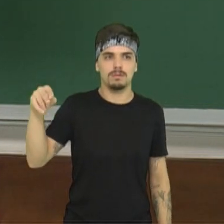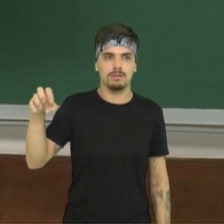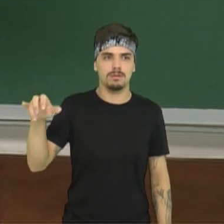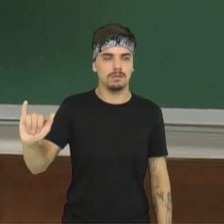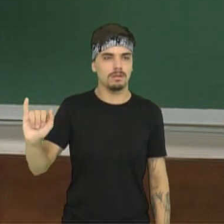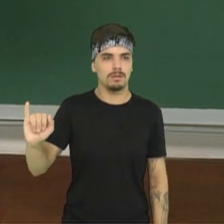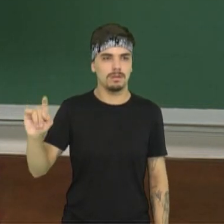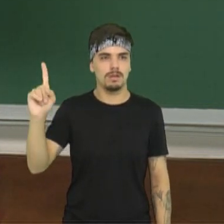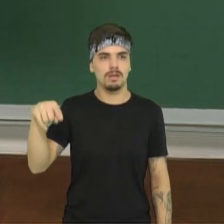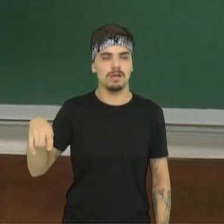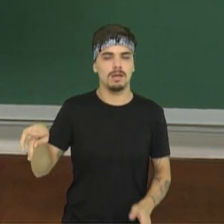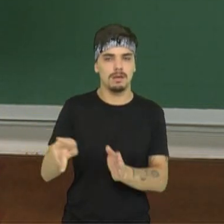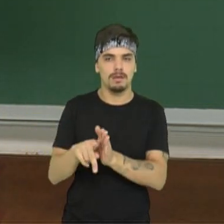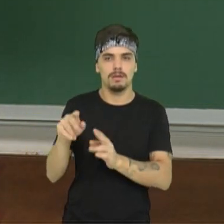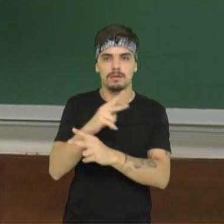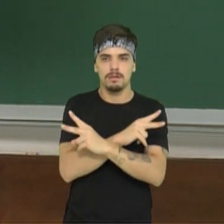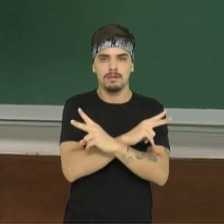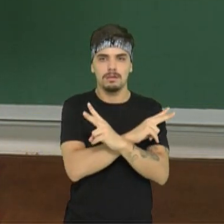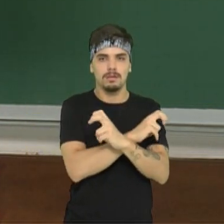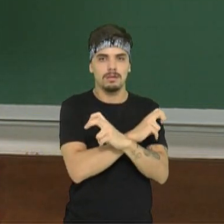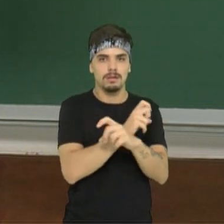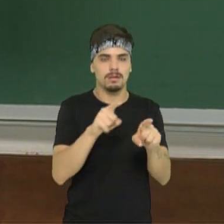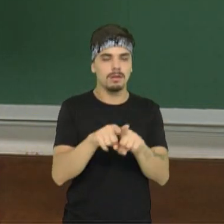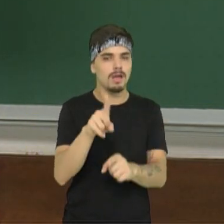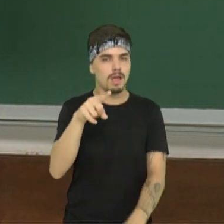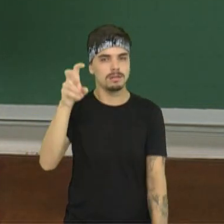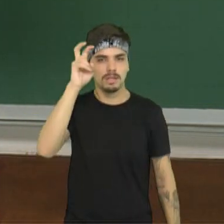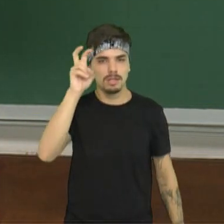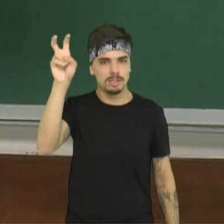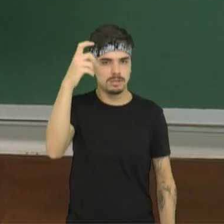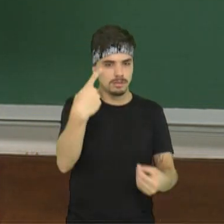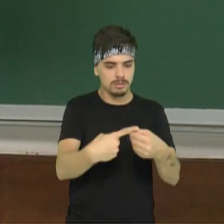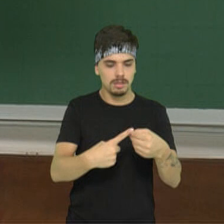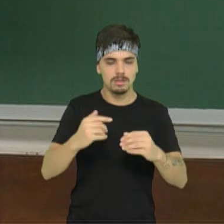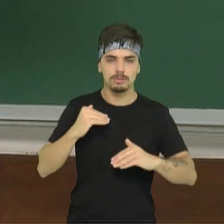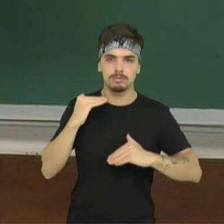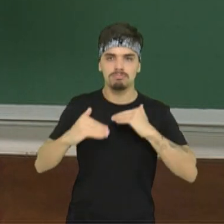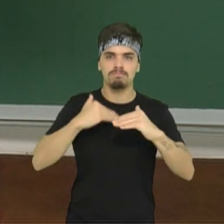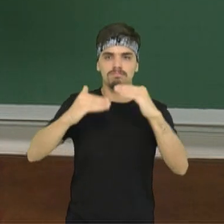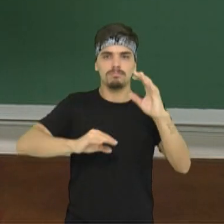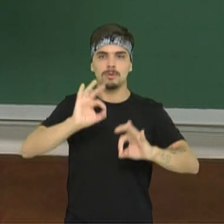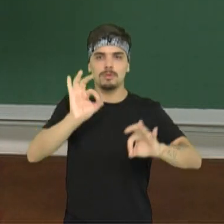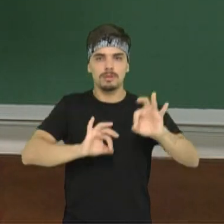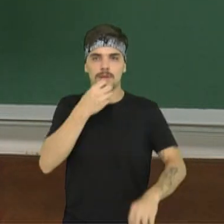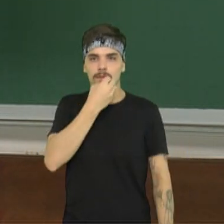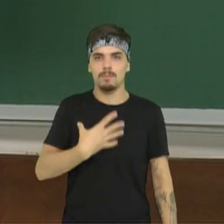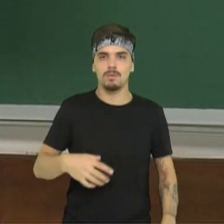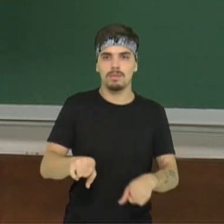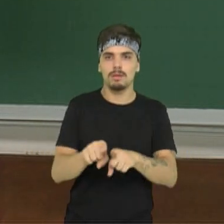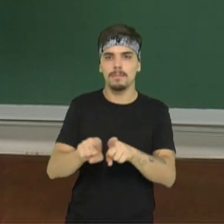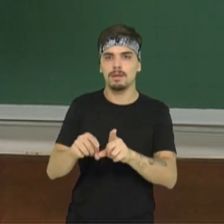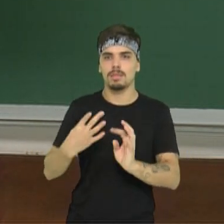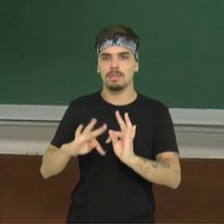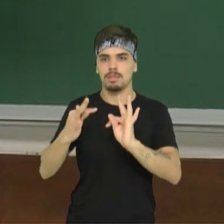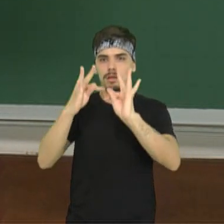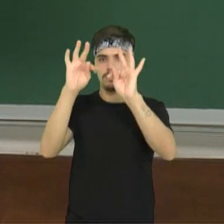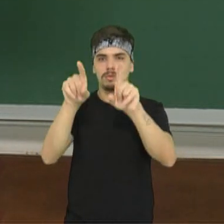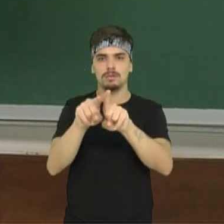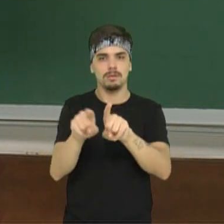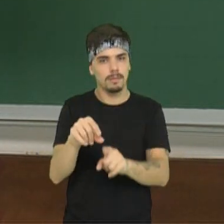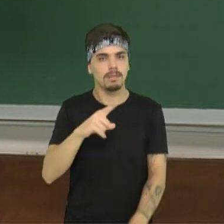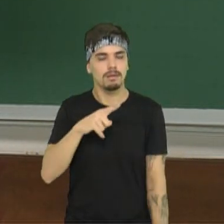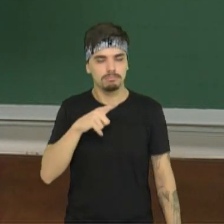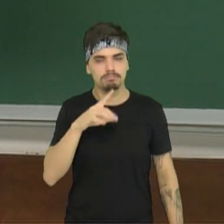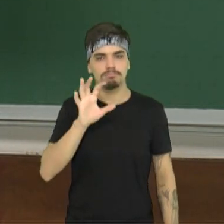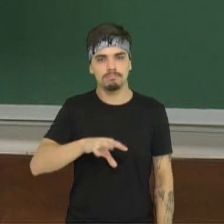é uma cidade inteligente, né, bem desenvolvida, bem organizada, tecnológica, onde